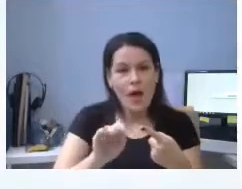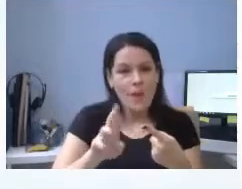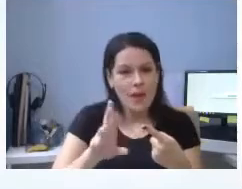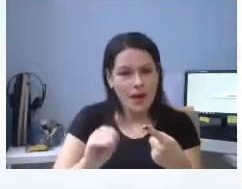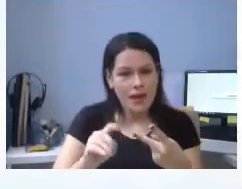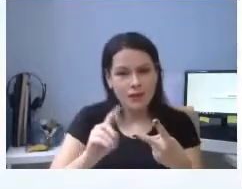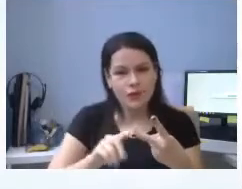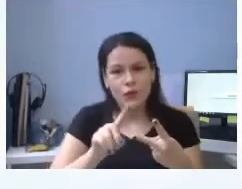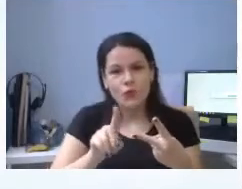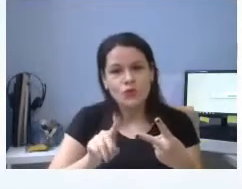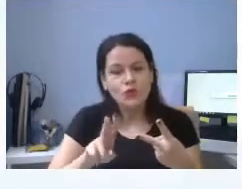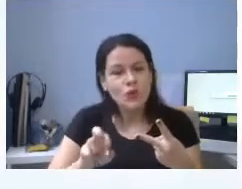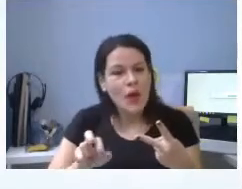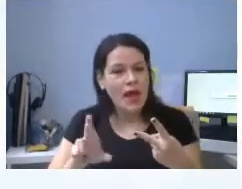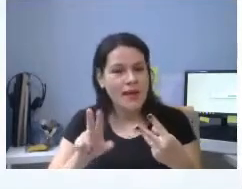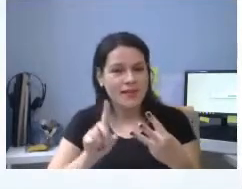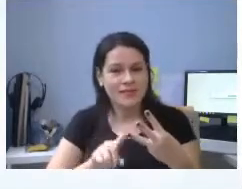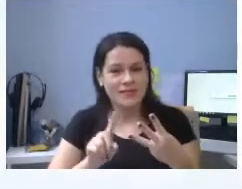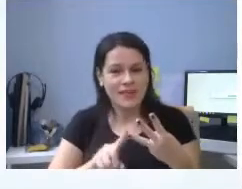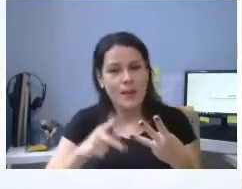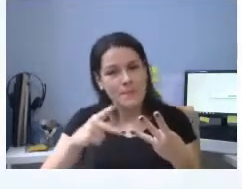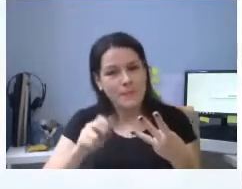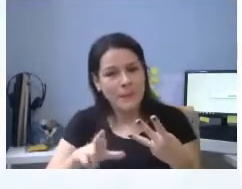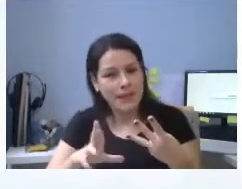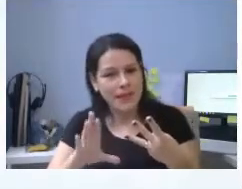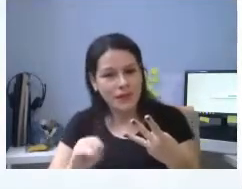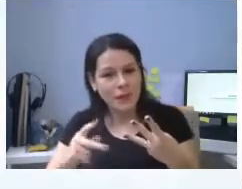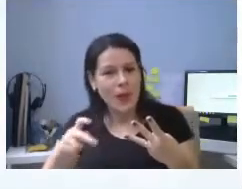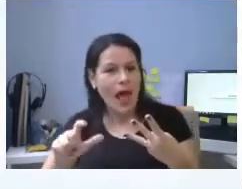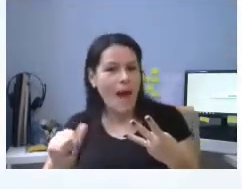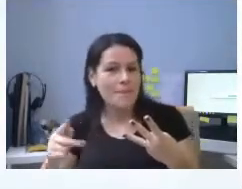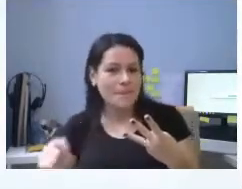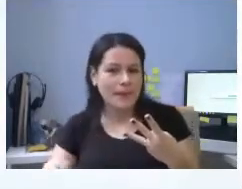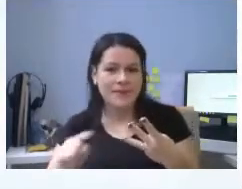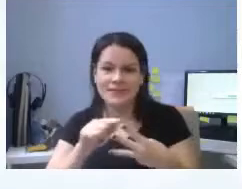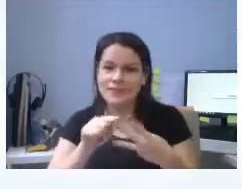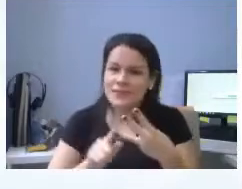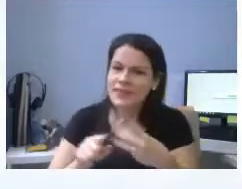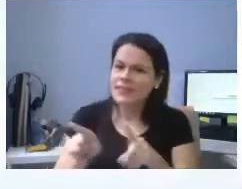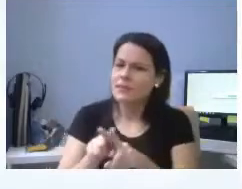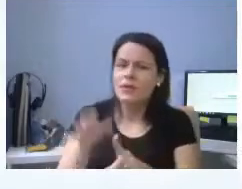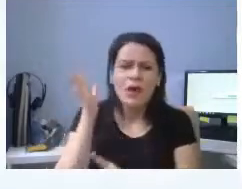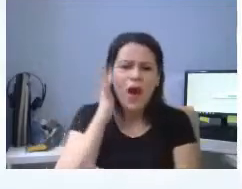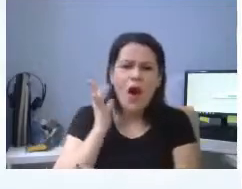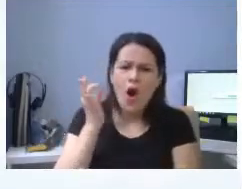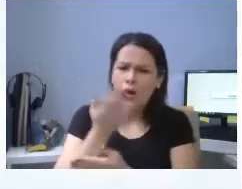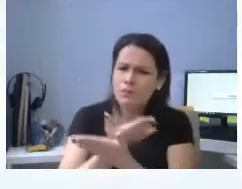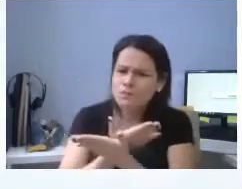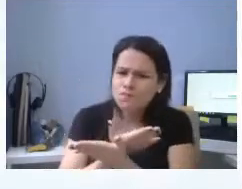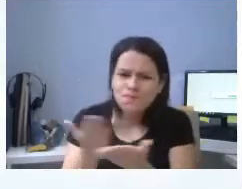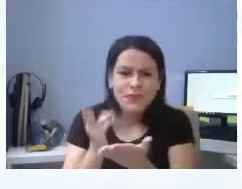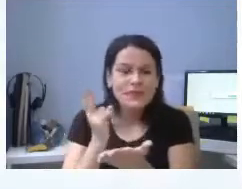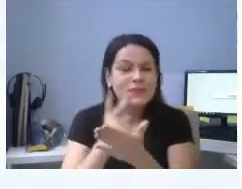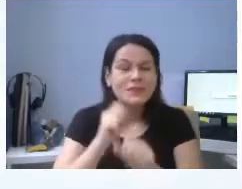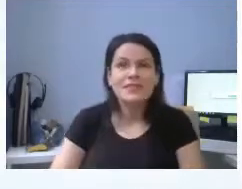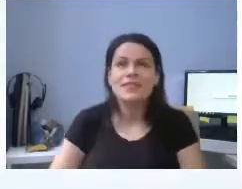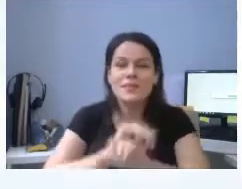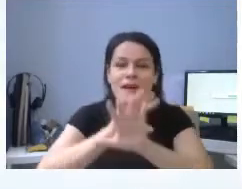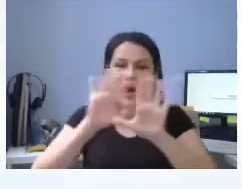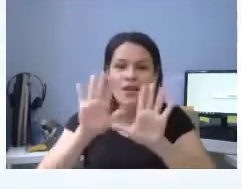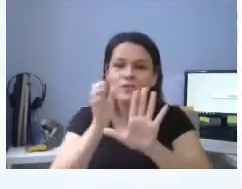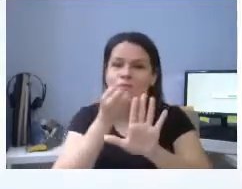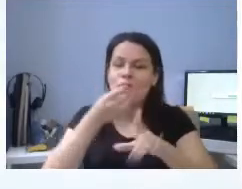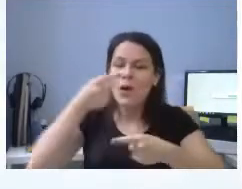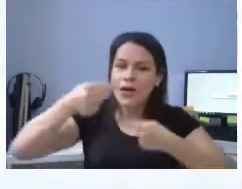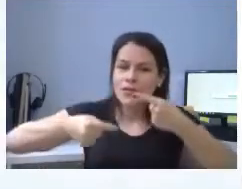doutor Zurrer Randa e do doutor Pedro Lapa. Realmente, vocês deram muita luz a esse trabalho, nós